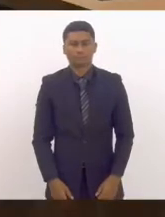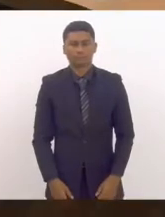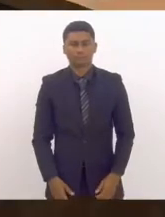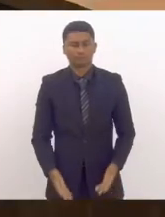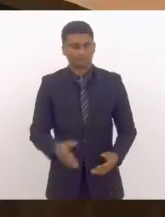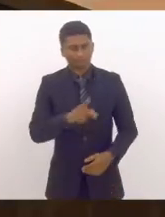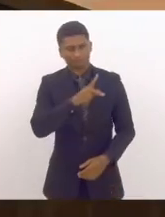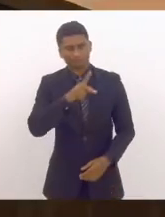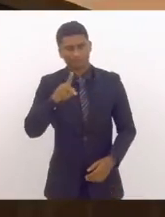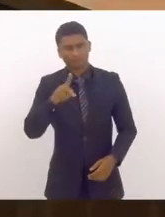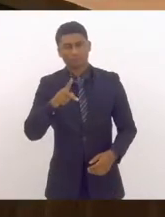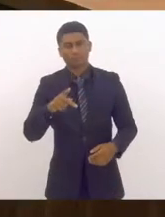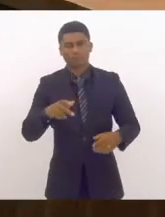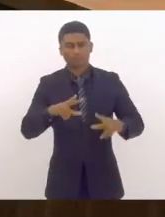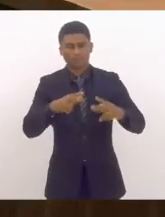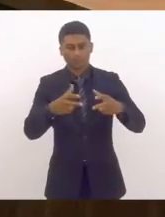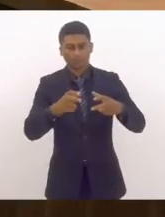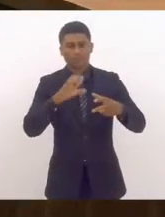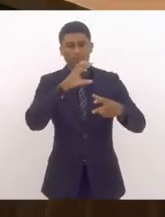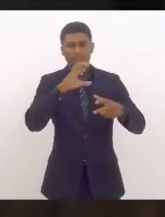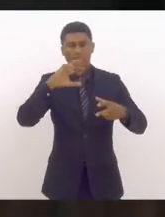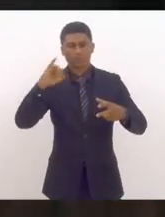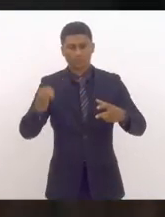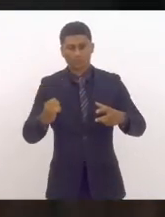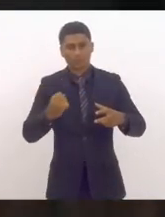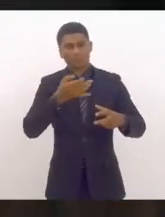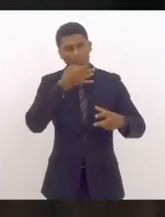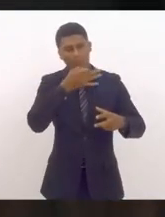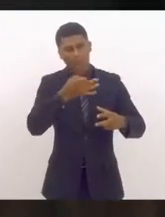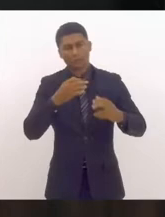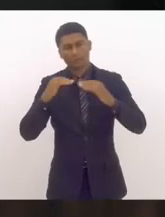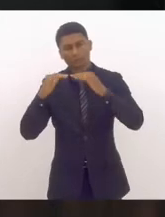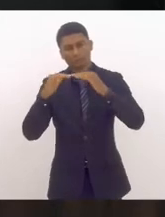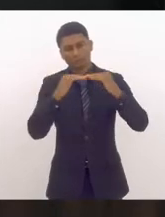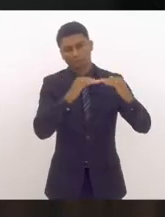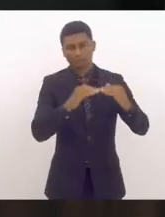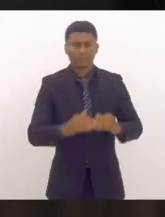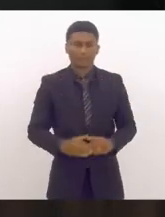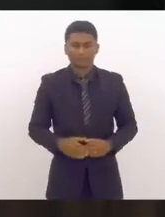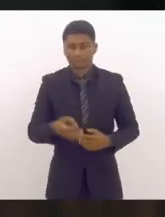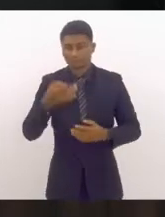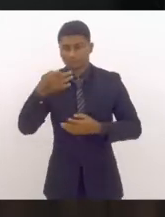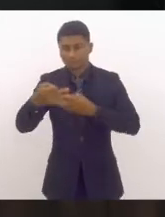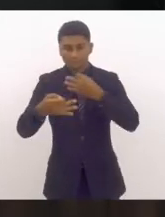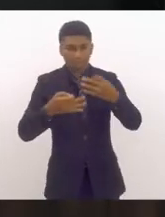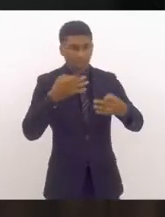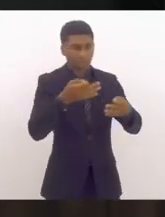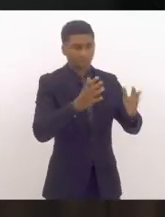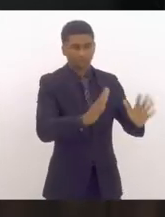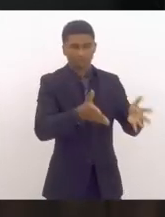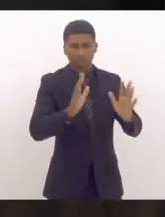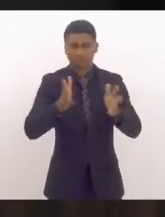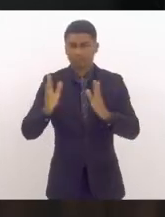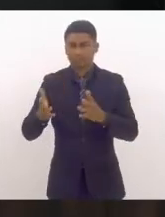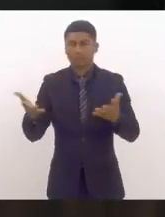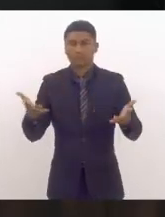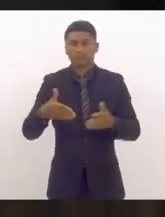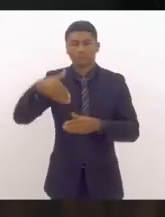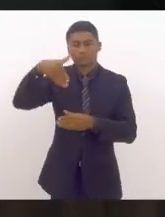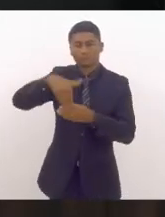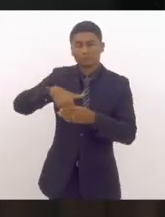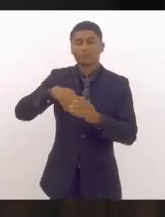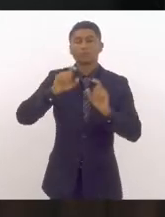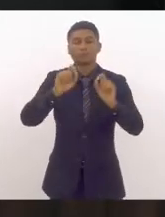Presidente, acompanho a CCJ. Com os pareceres emitidos, em votação,